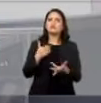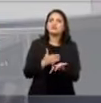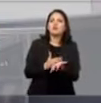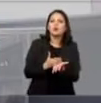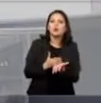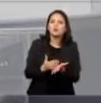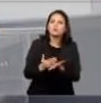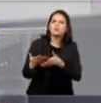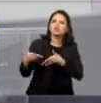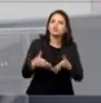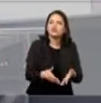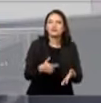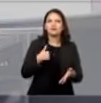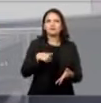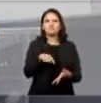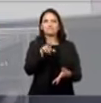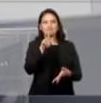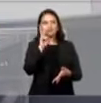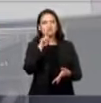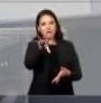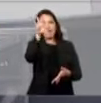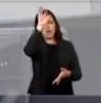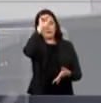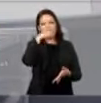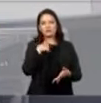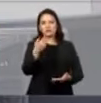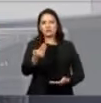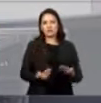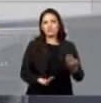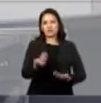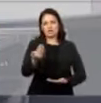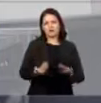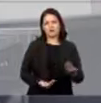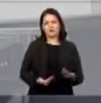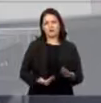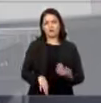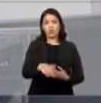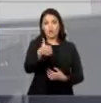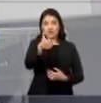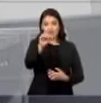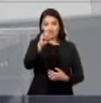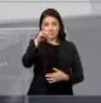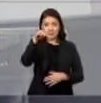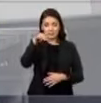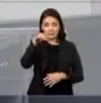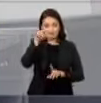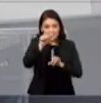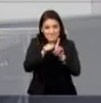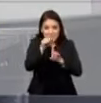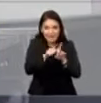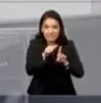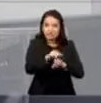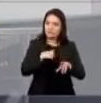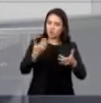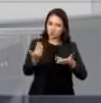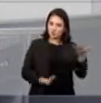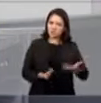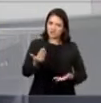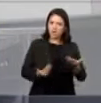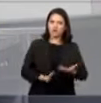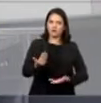imbuído nessa filosofia de servir. Então, são 10 meses servindo. A função da Casa Civil da